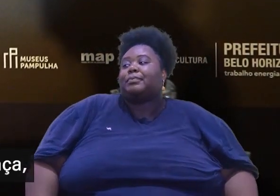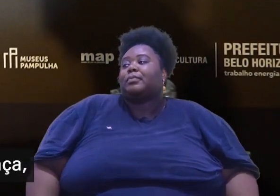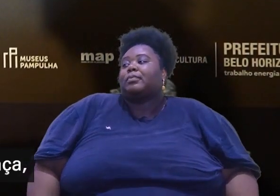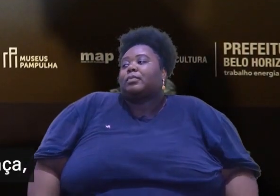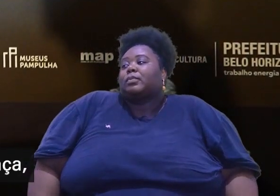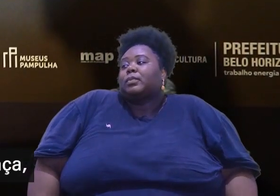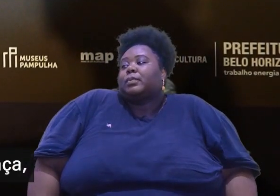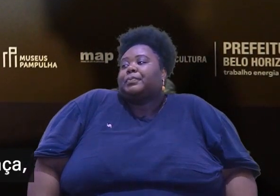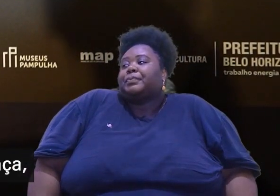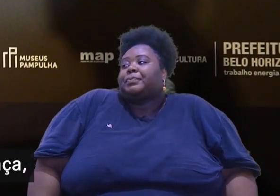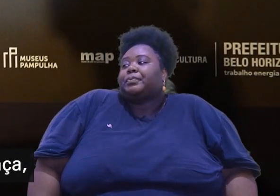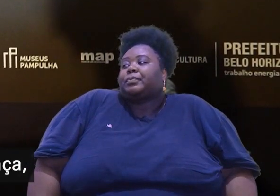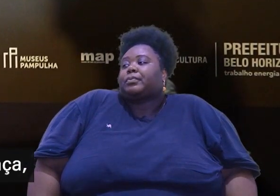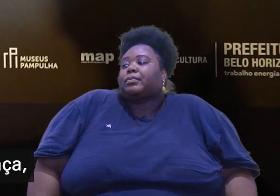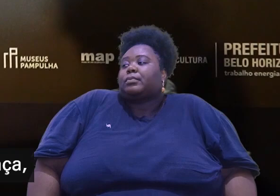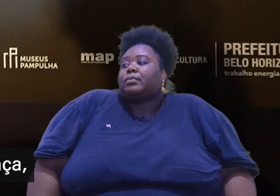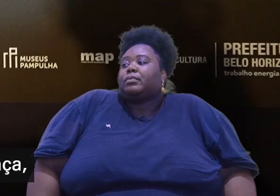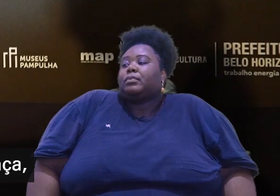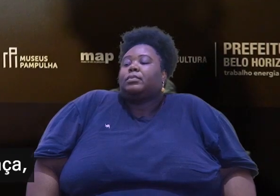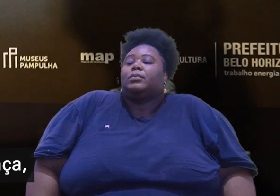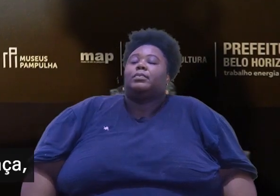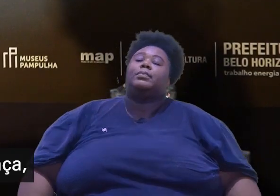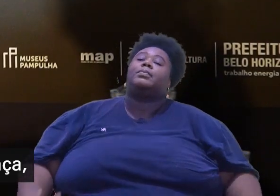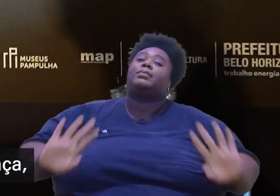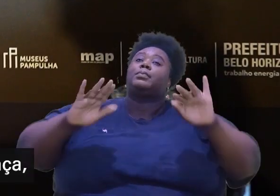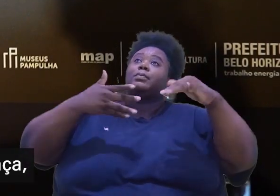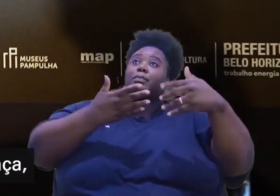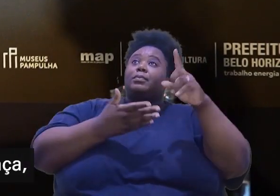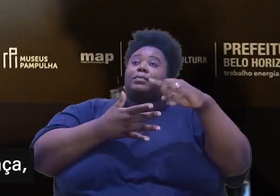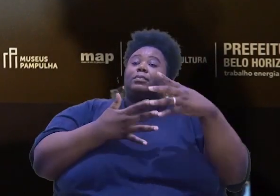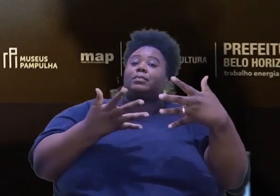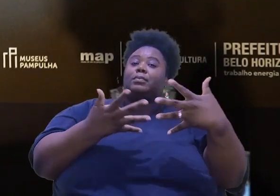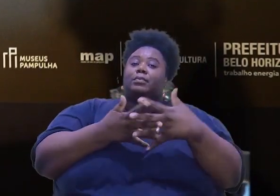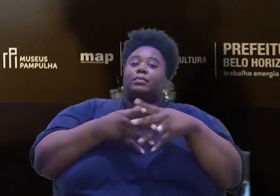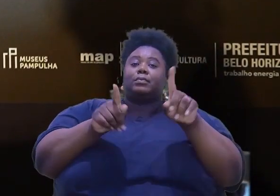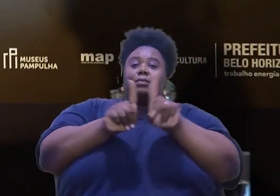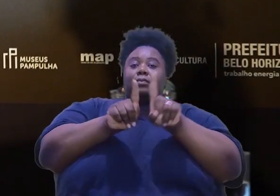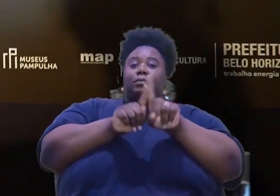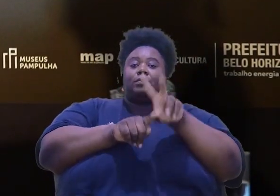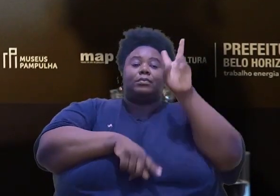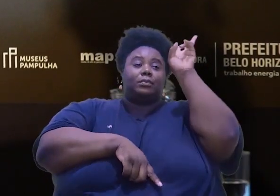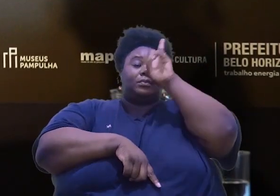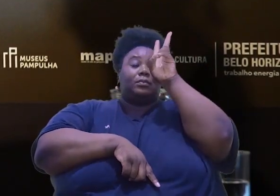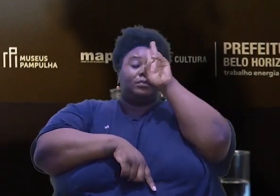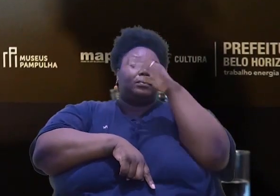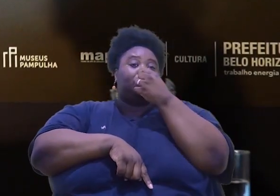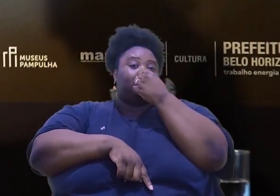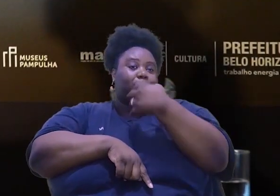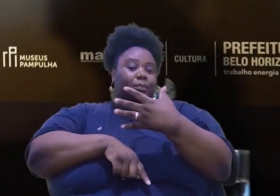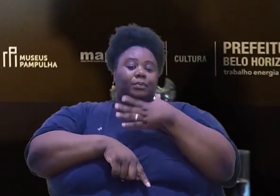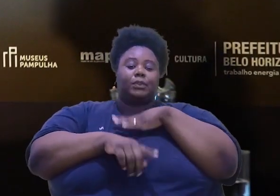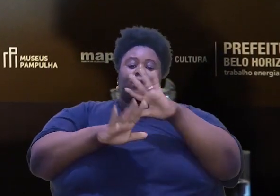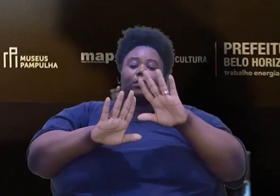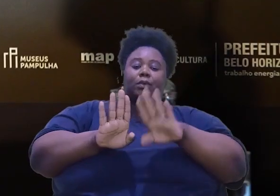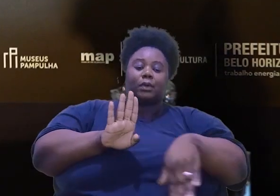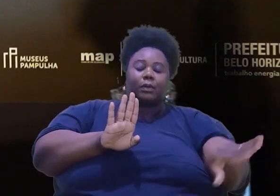Então, presépio também é uma lembrança muito doce da minha infância.